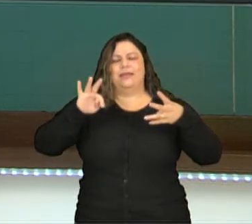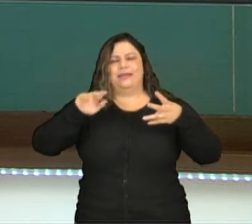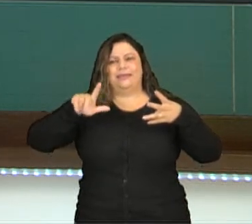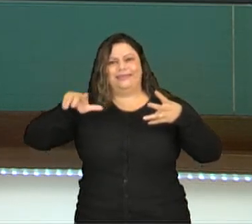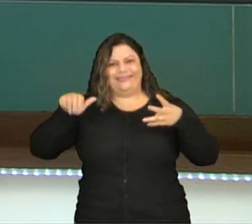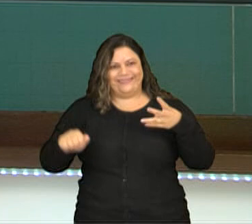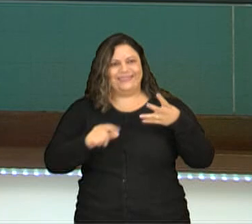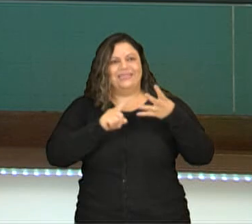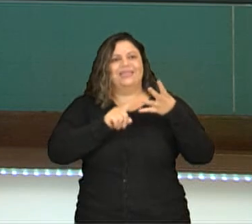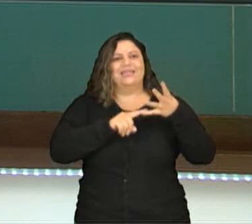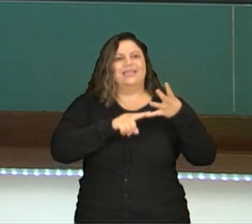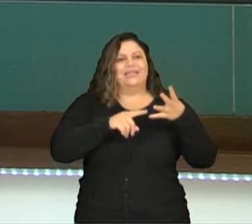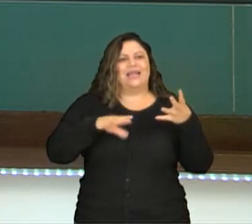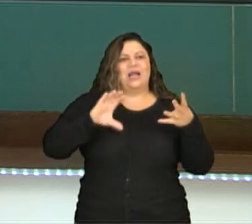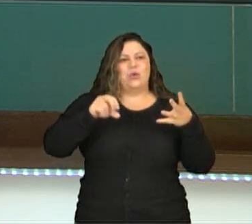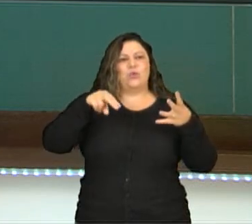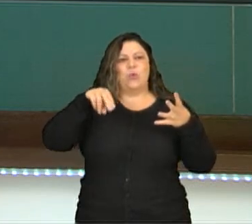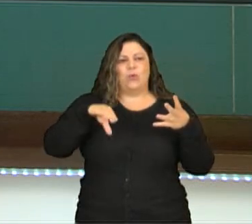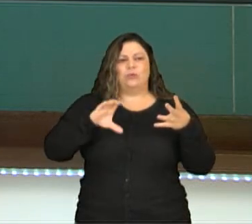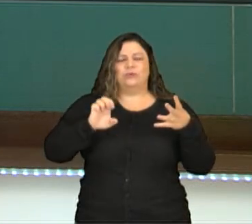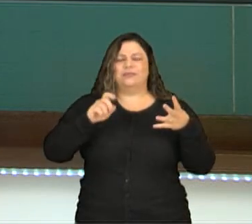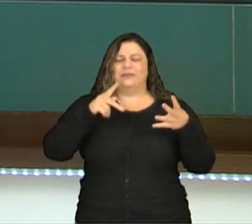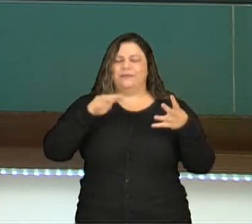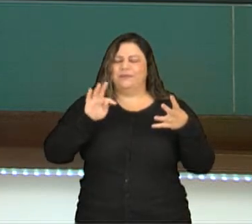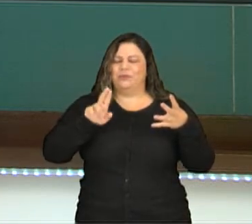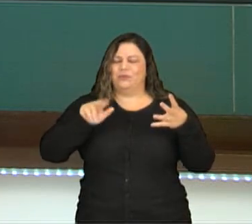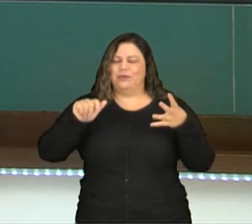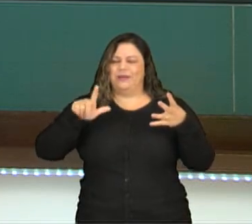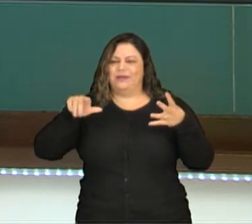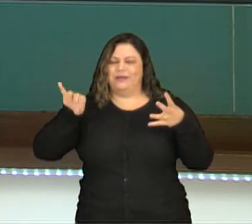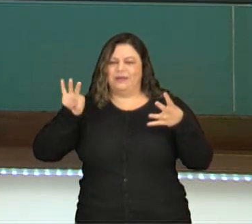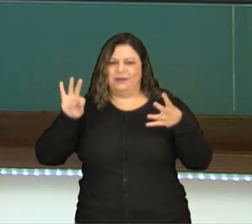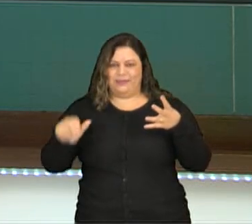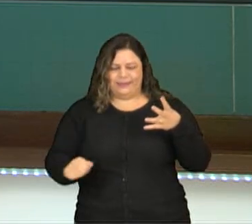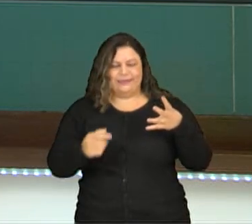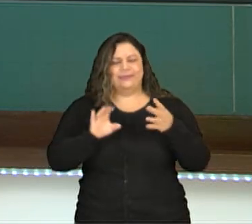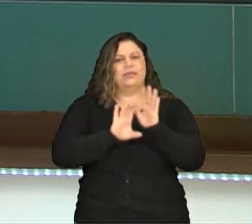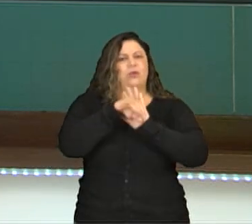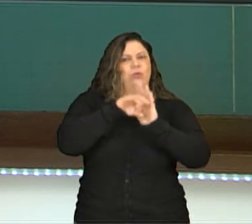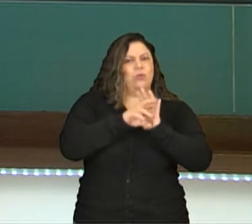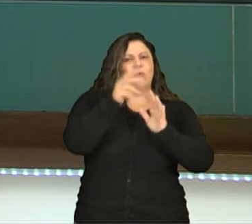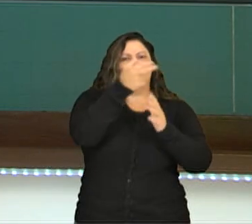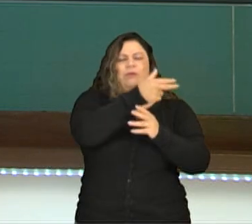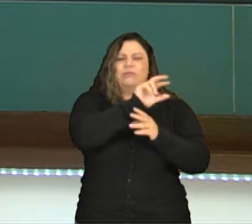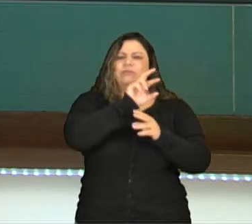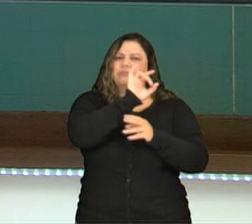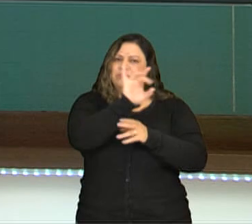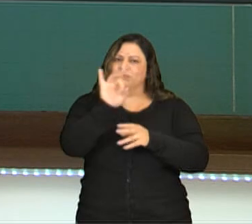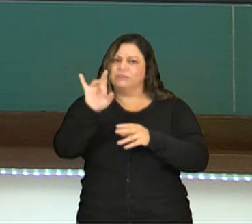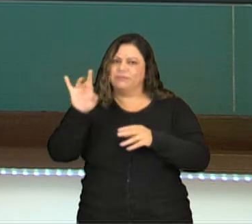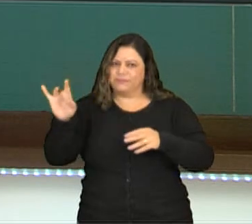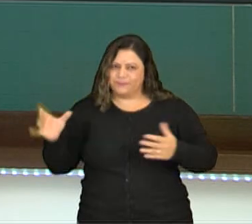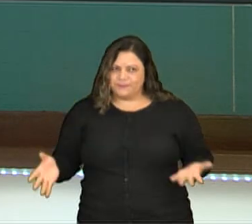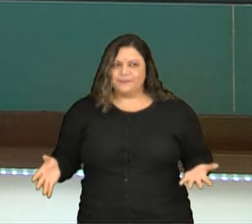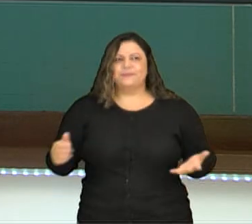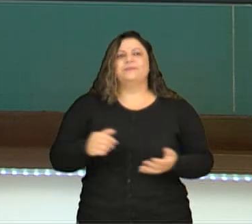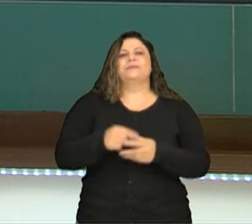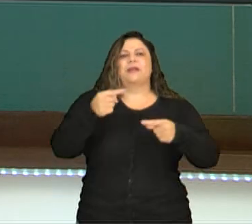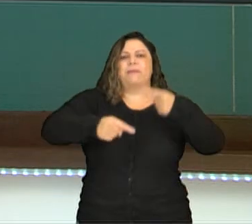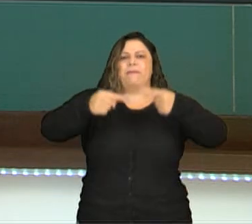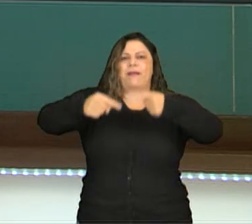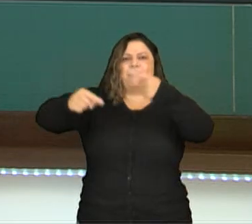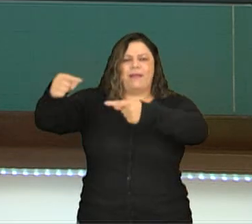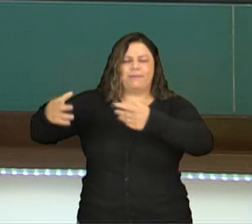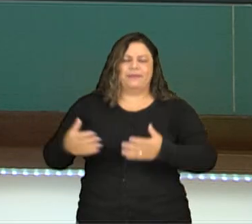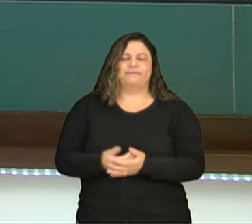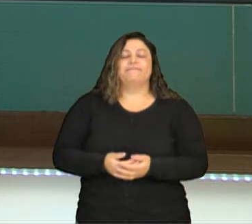Essas quatro escolas vão rivalizar, cada uma apontando para um lado o seu conceito sobre esses universais. Então, agora que